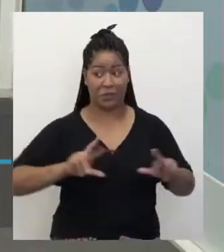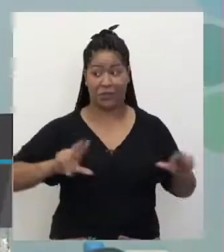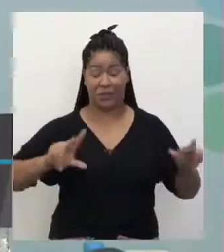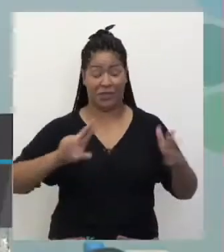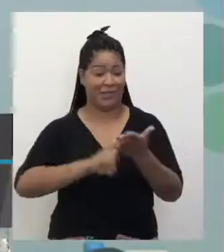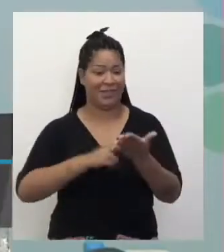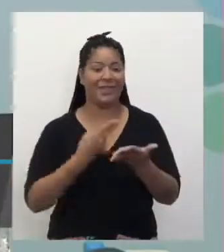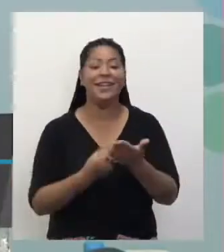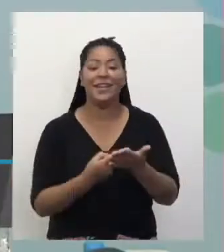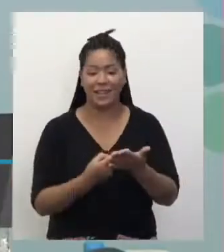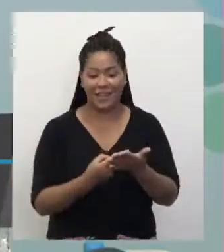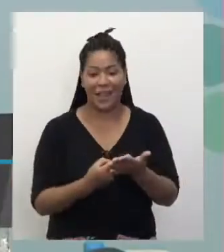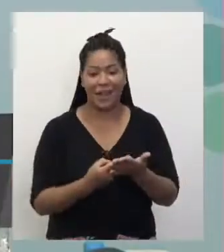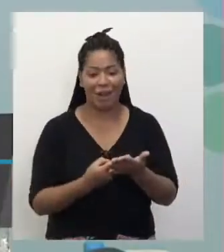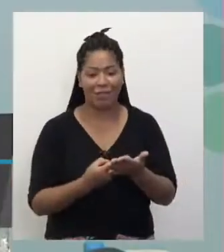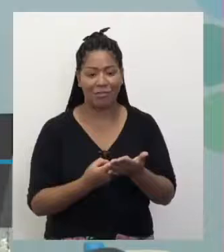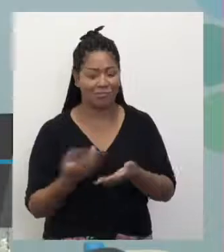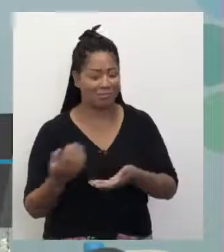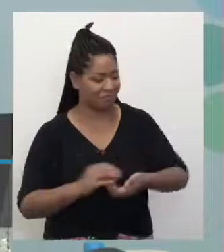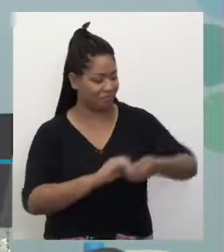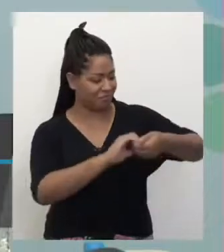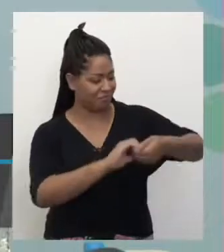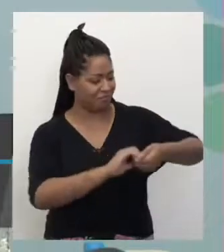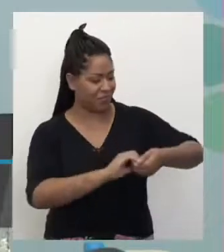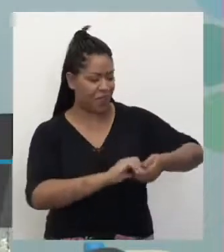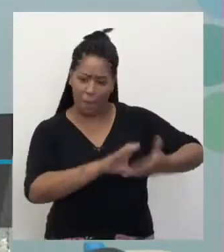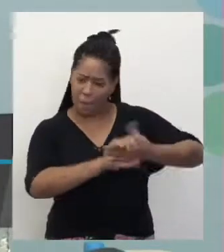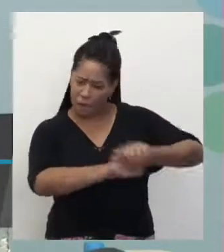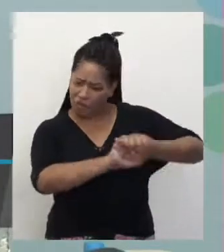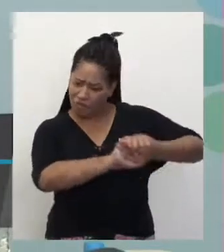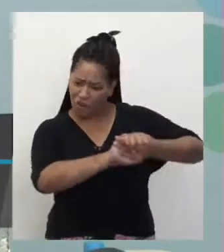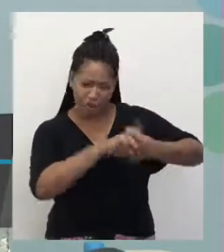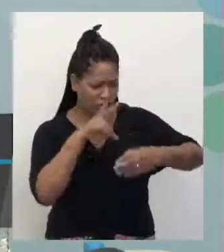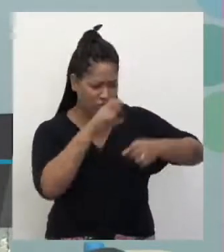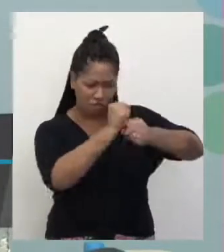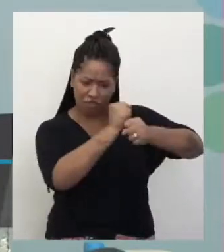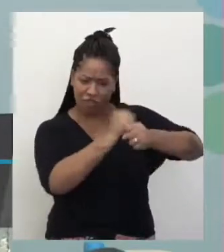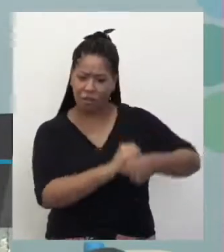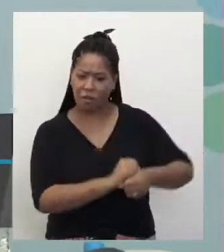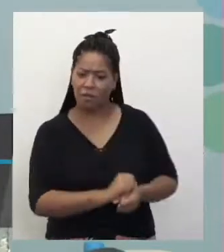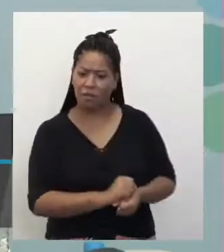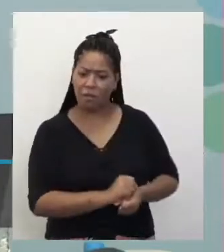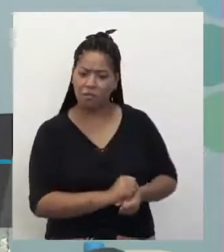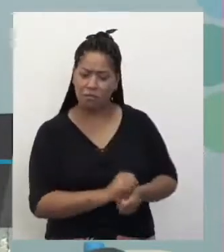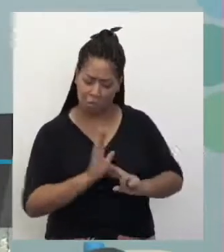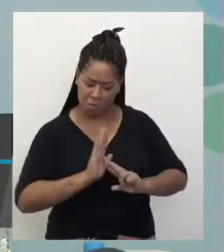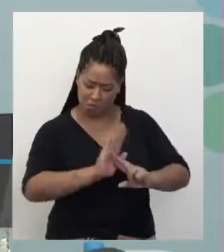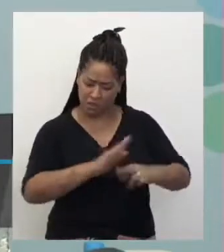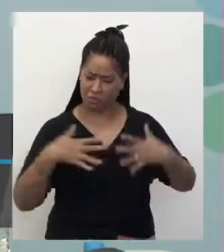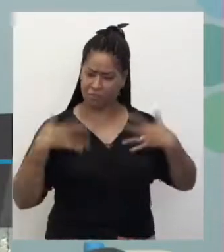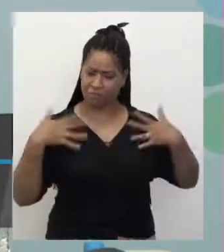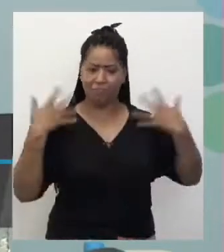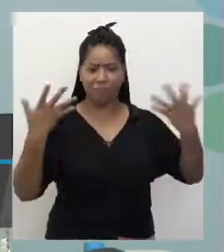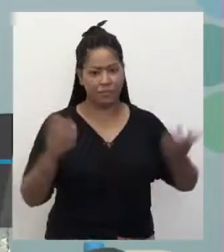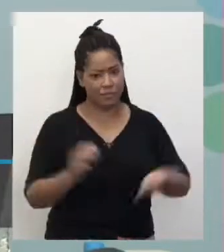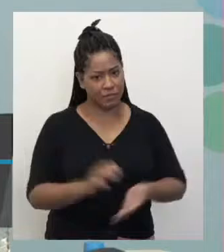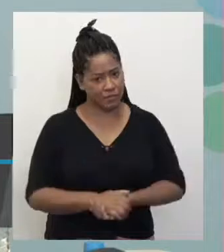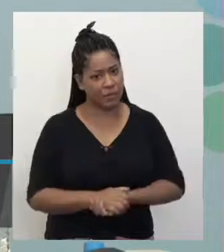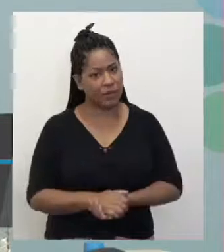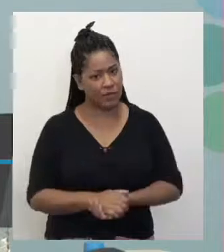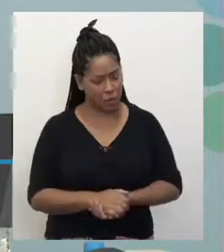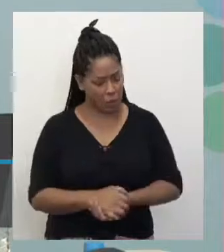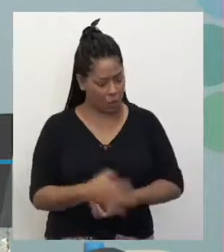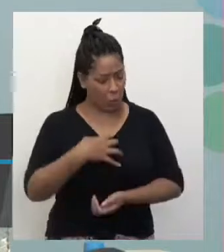a mesma coisa quando você dá a mão, né? Aperta forte, né? Mostra que você está empolgado, né? Então, olha como um simples gesto,